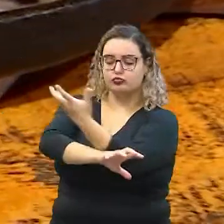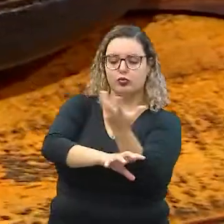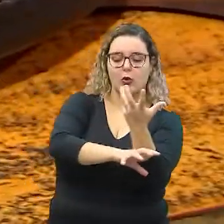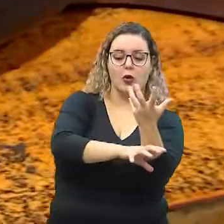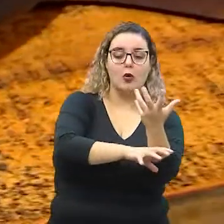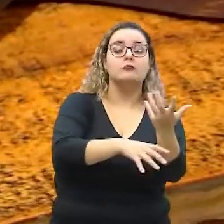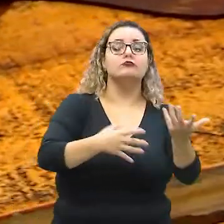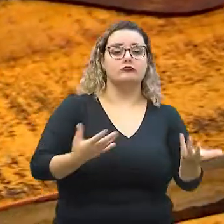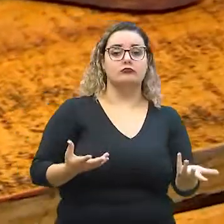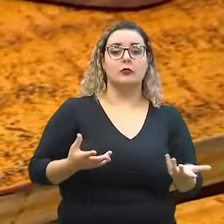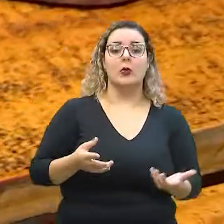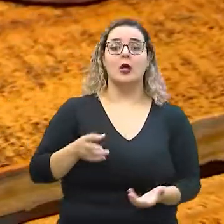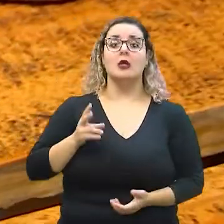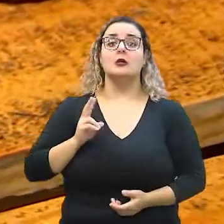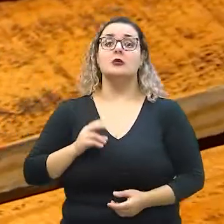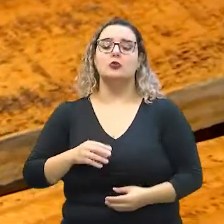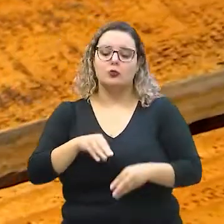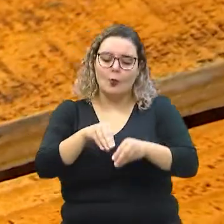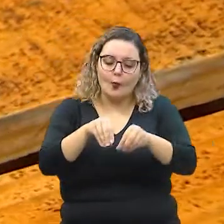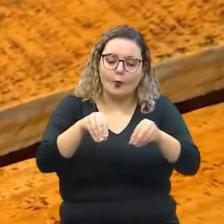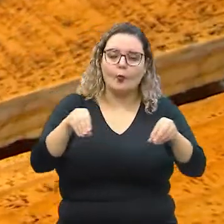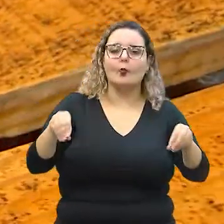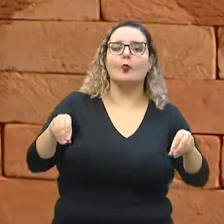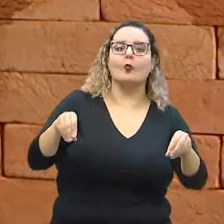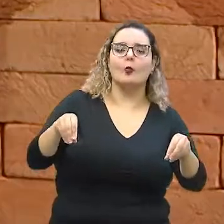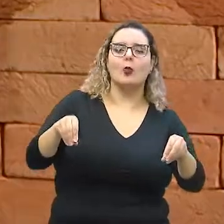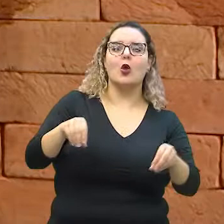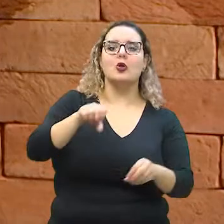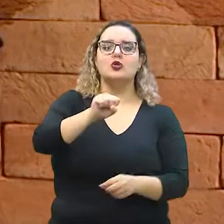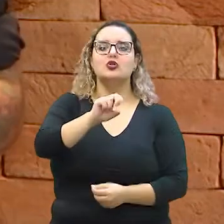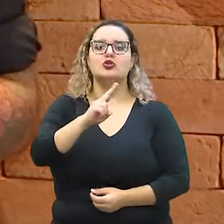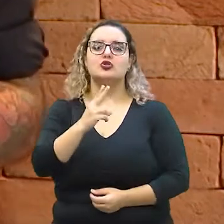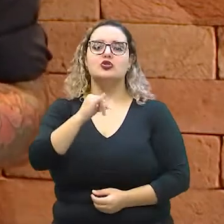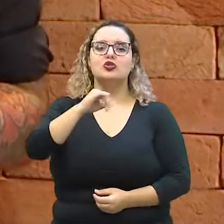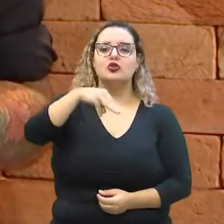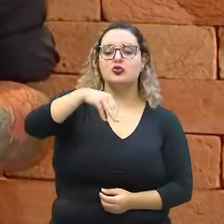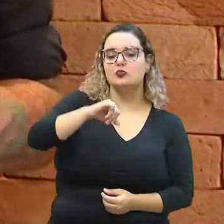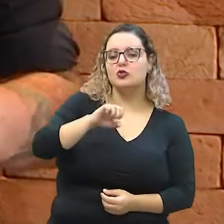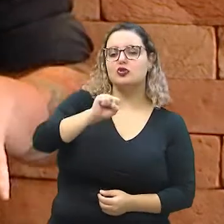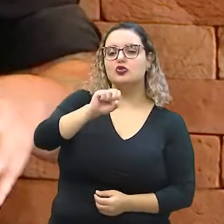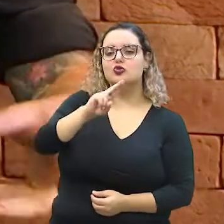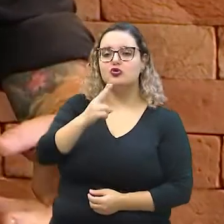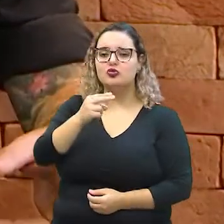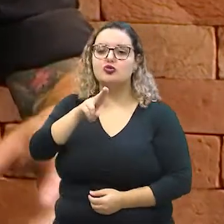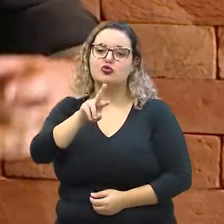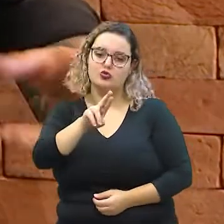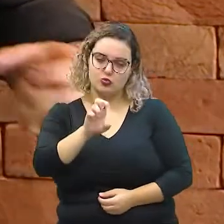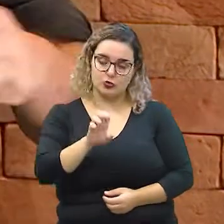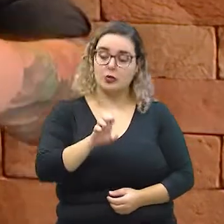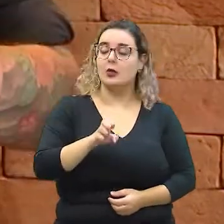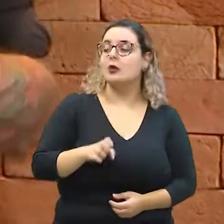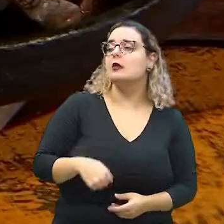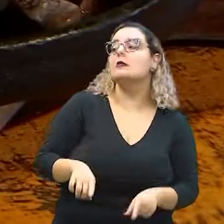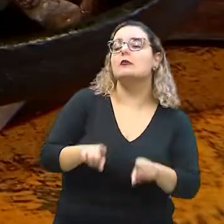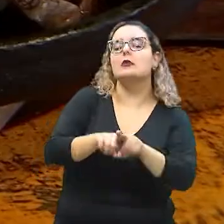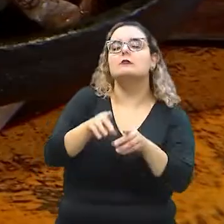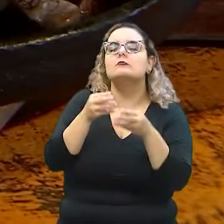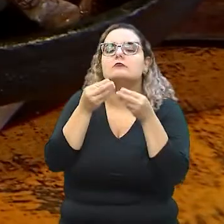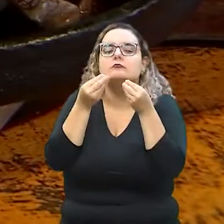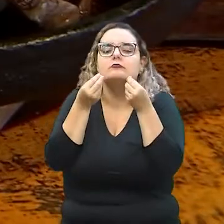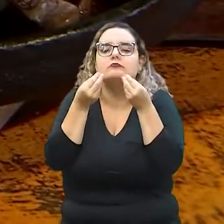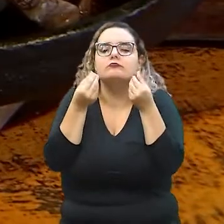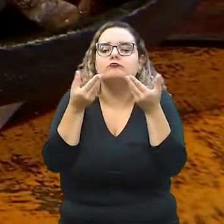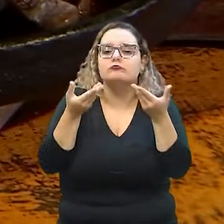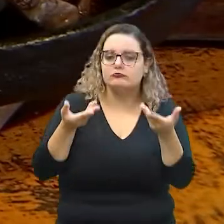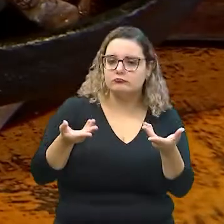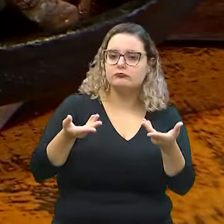gente usa aqui de seco é o chimichurri, que também ele tem que ser assim. Mas para dar um charme e também um sabor fresco para a comida,